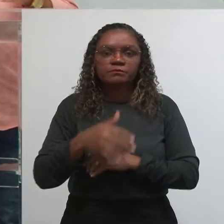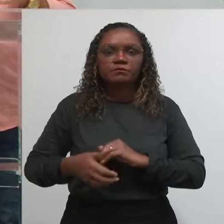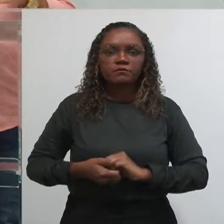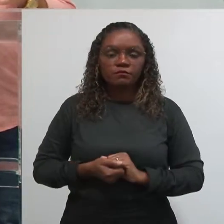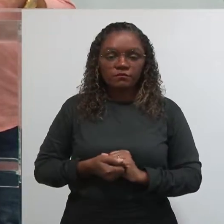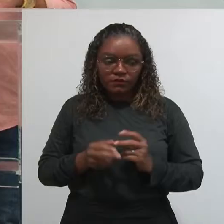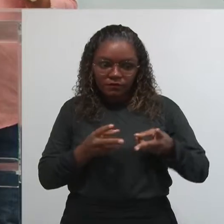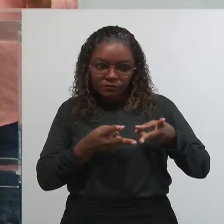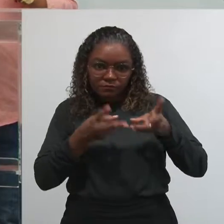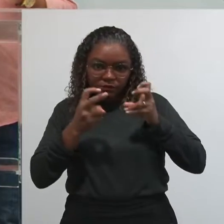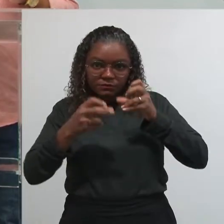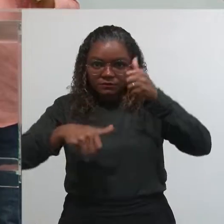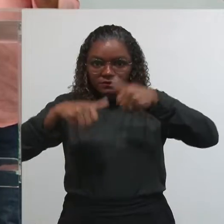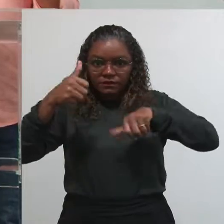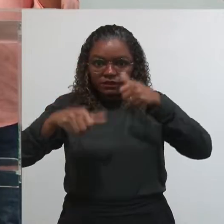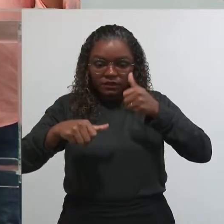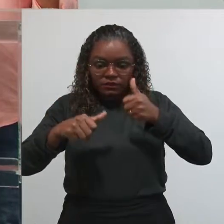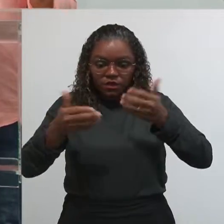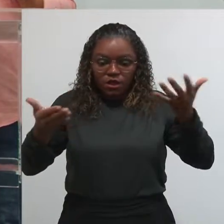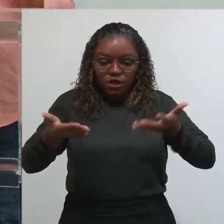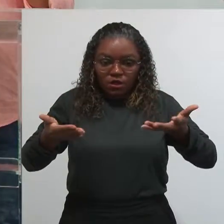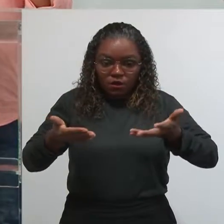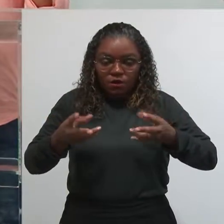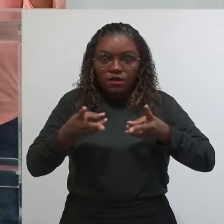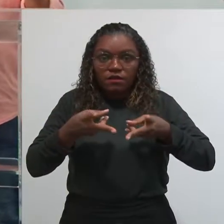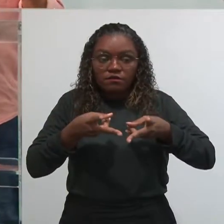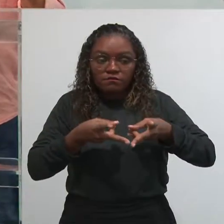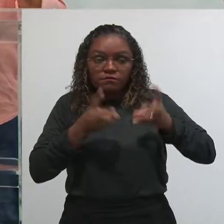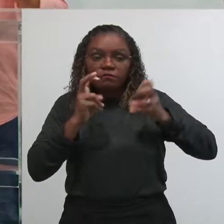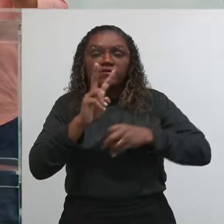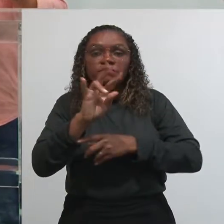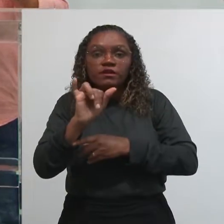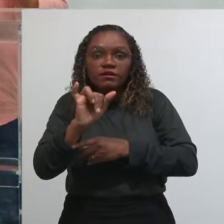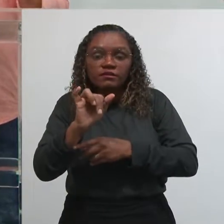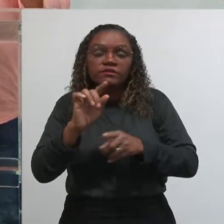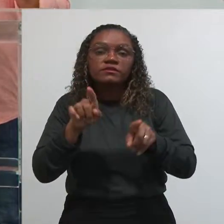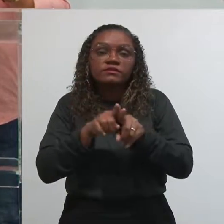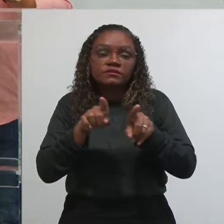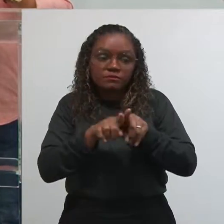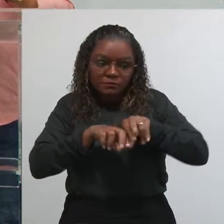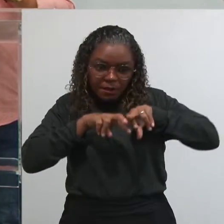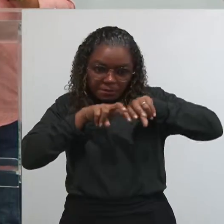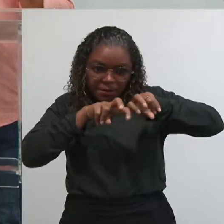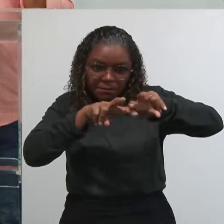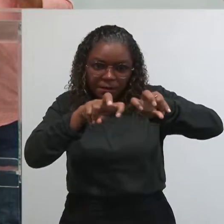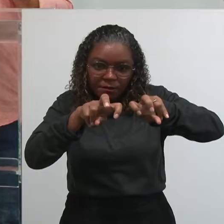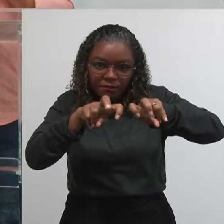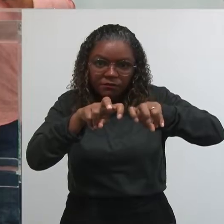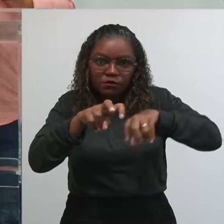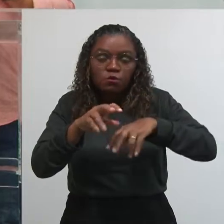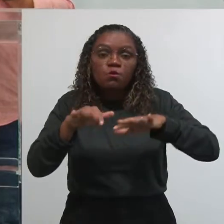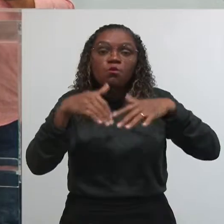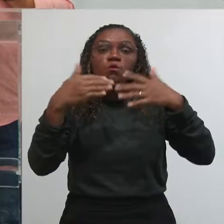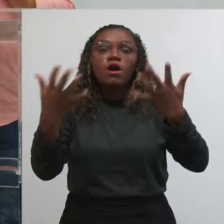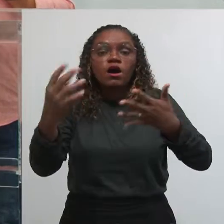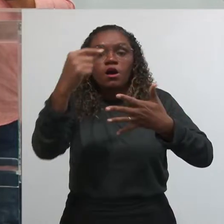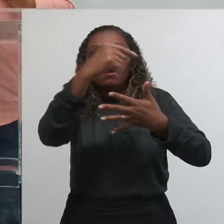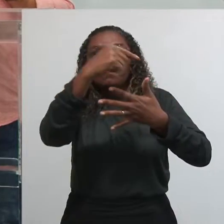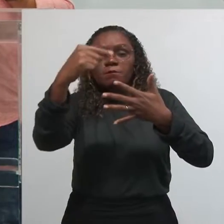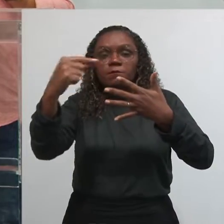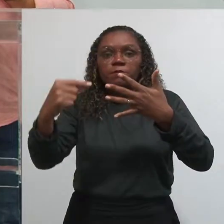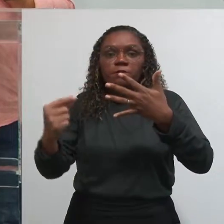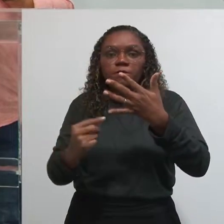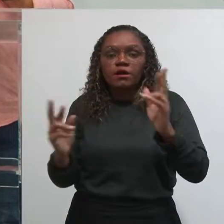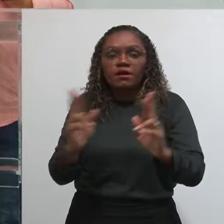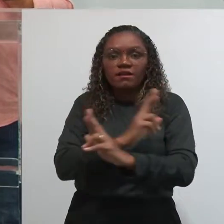partir dessa análise, você vai conseguir medir, reconhecer, identificar quais são os elementos que estão relacionados com cada